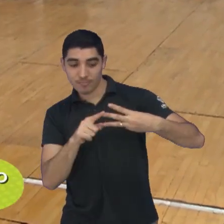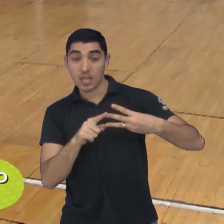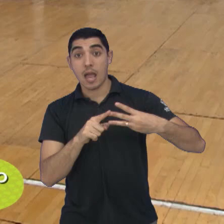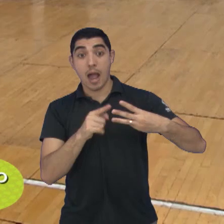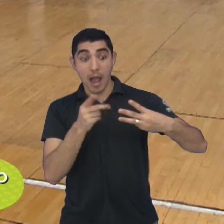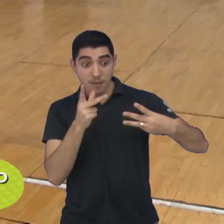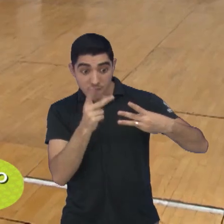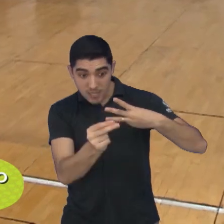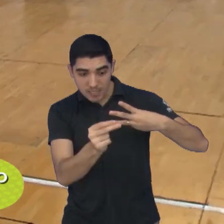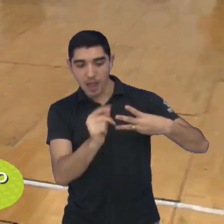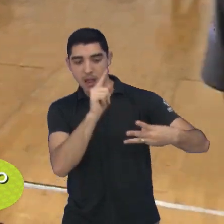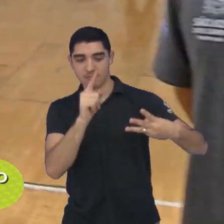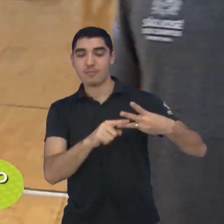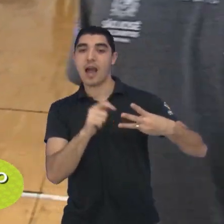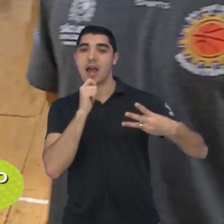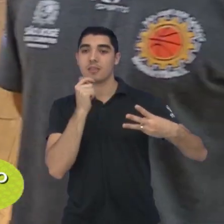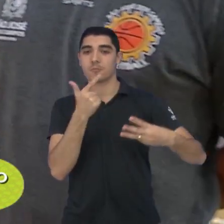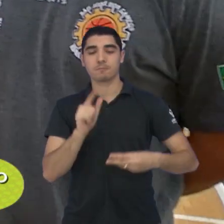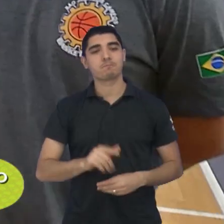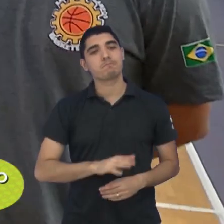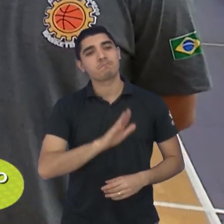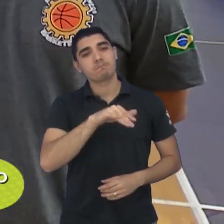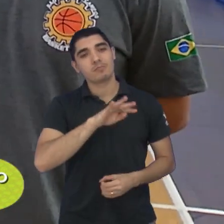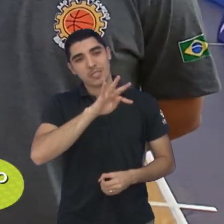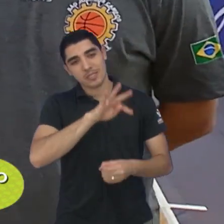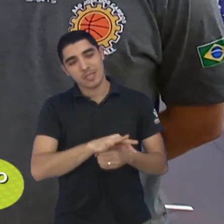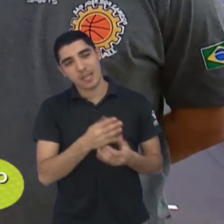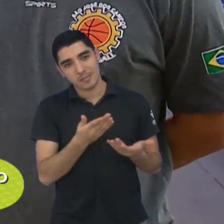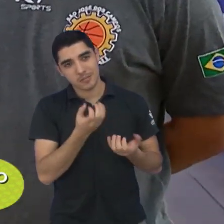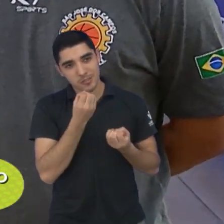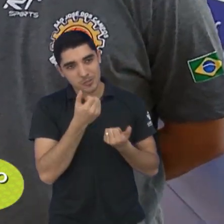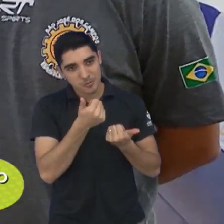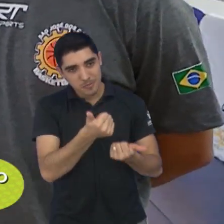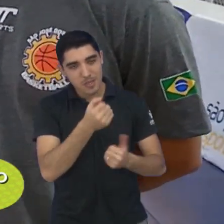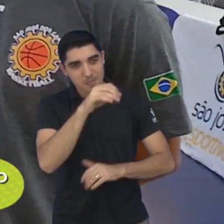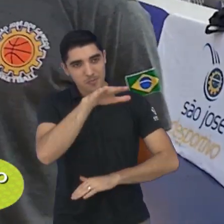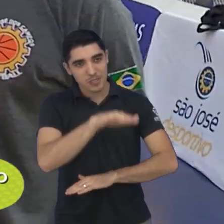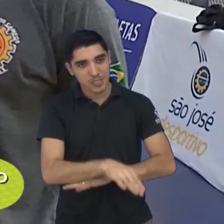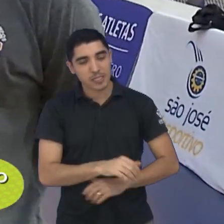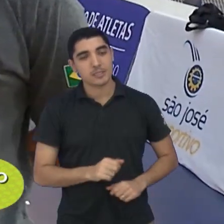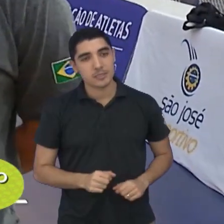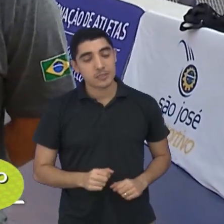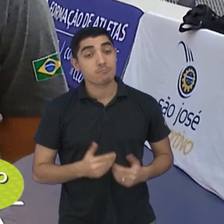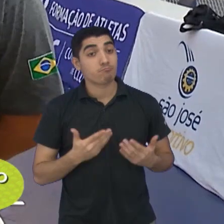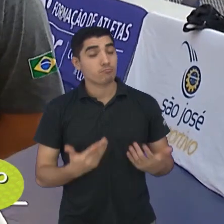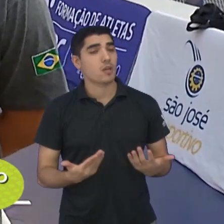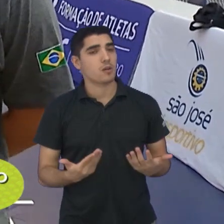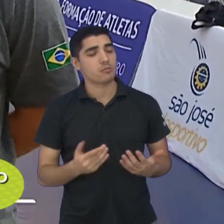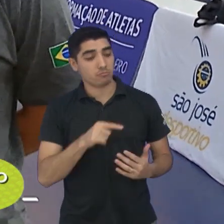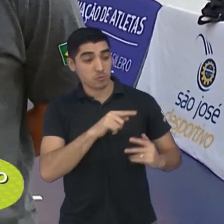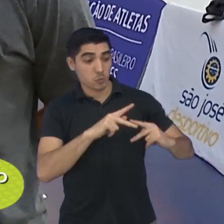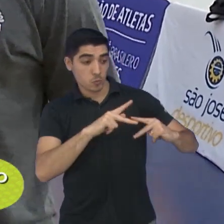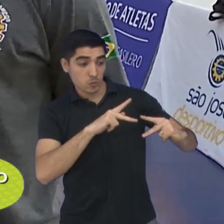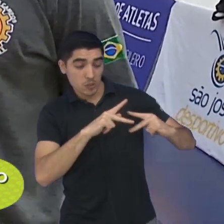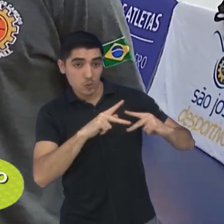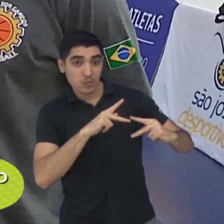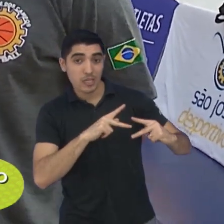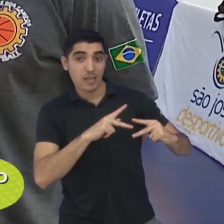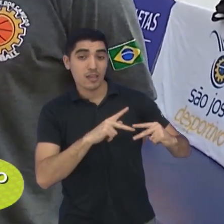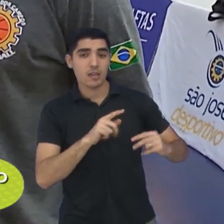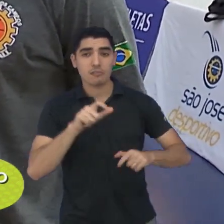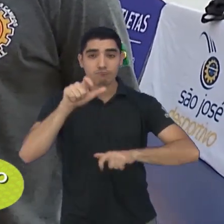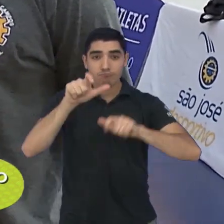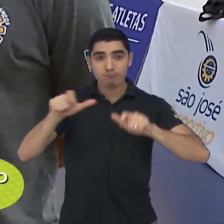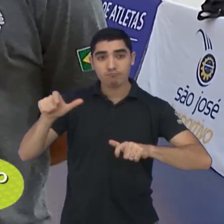NBB. Seba, uma boa tarde. Bom, neste caso, né, a situação que o São José se encontra, o mental dos